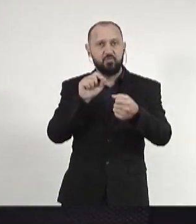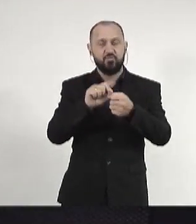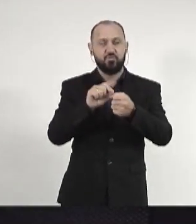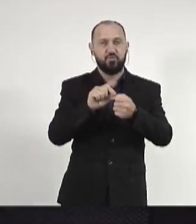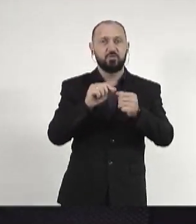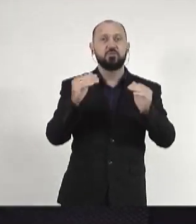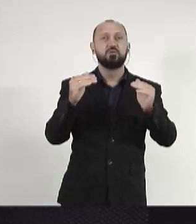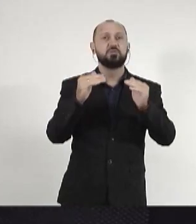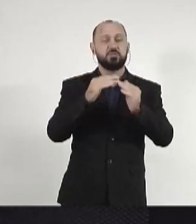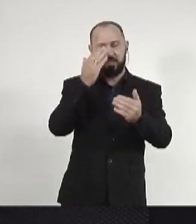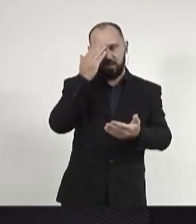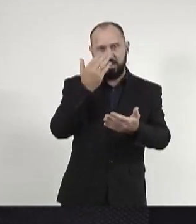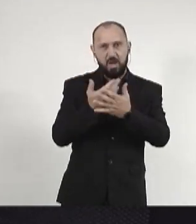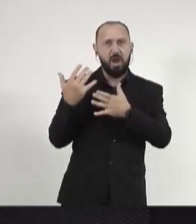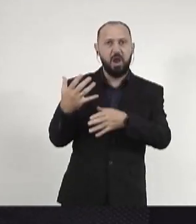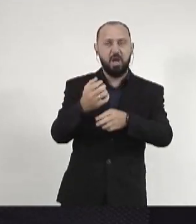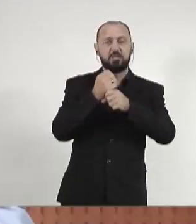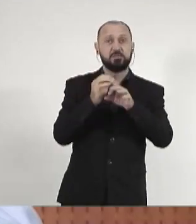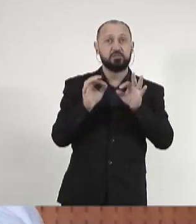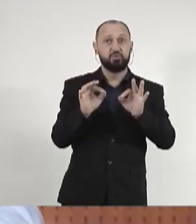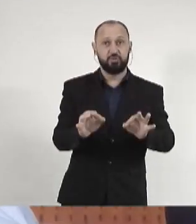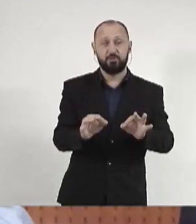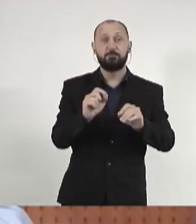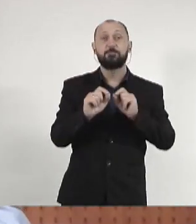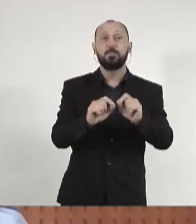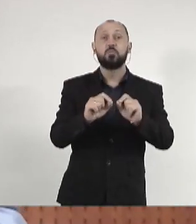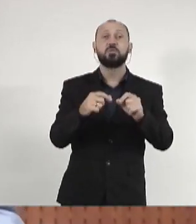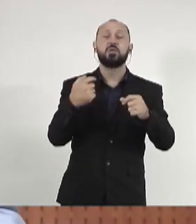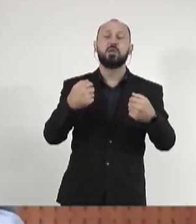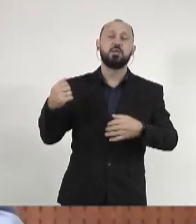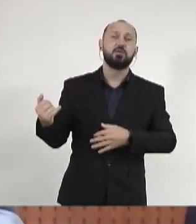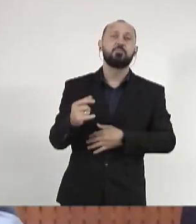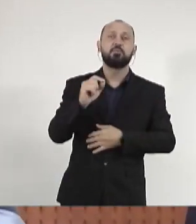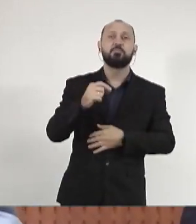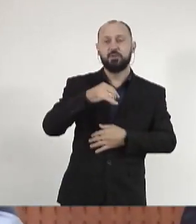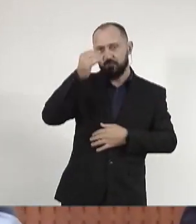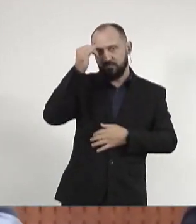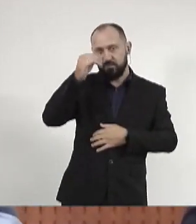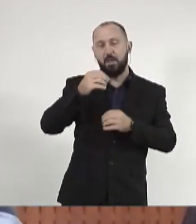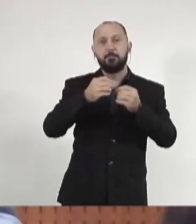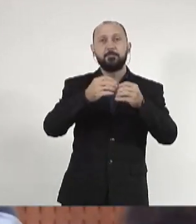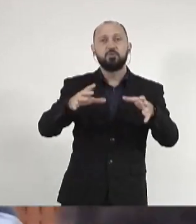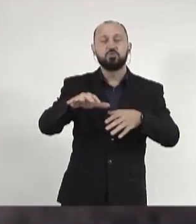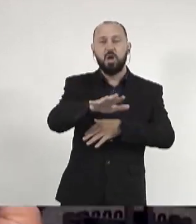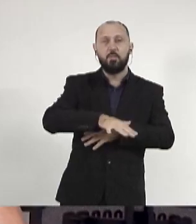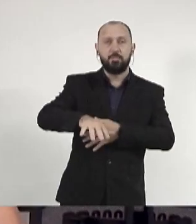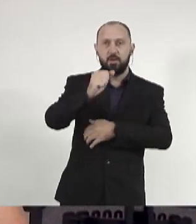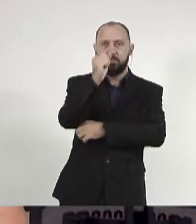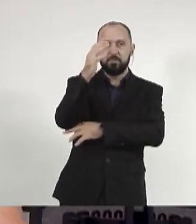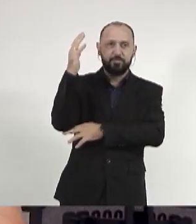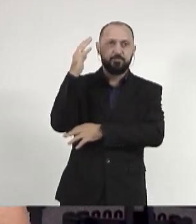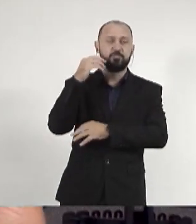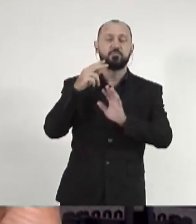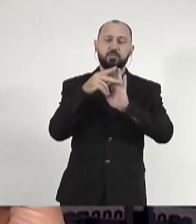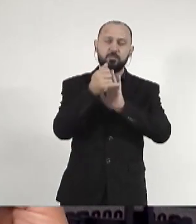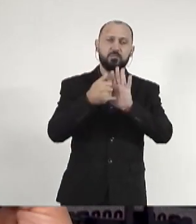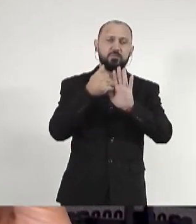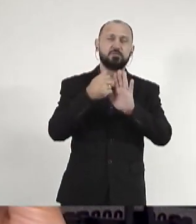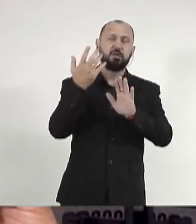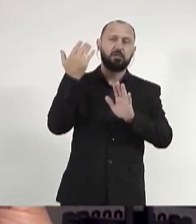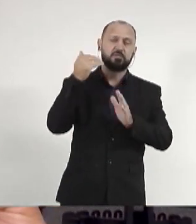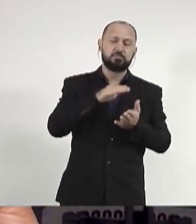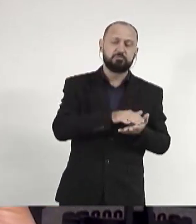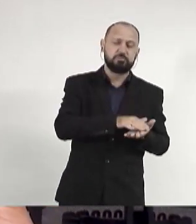emitidos sejam confiáveis e precisos, o que é essencial para evitar danos ao meio ambiente. Esse projeto estava tramitando há